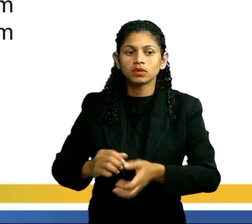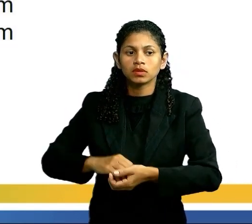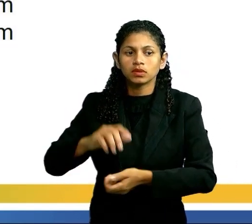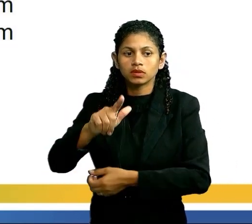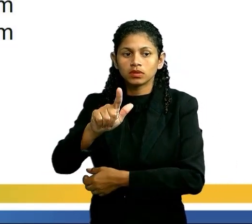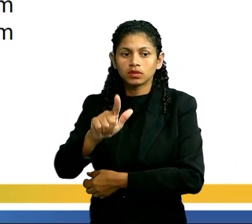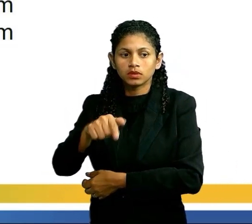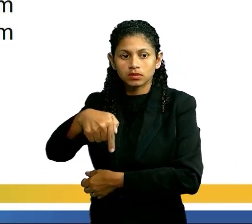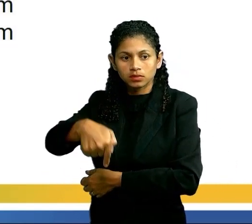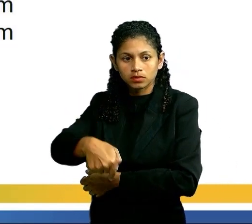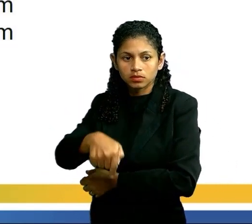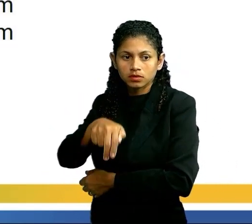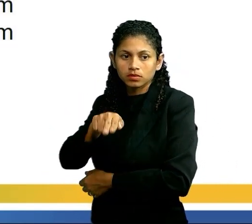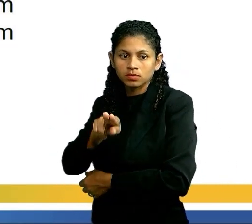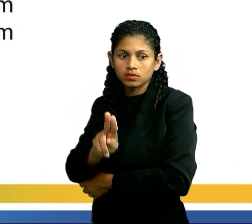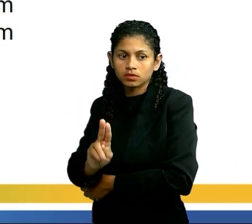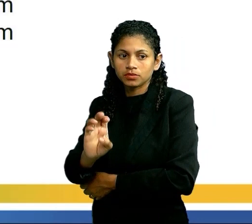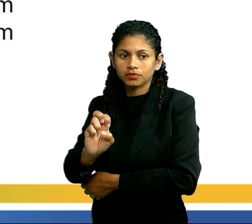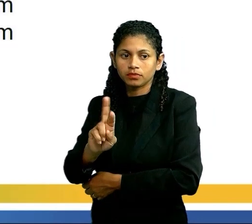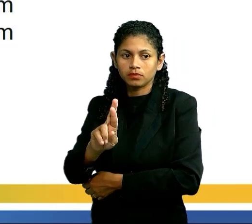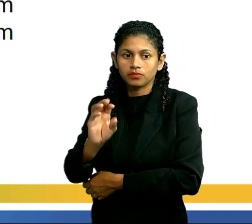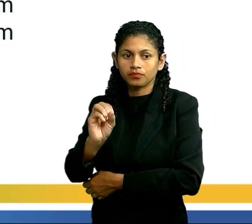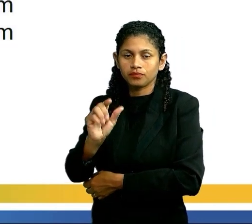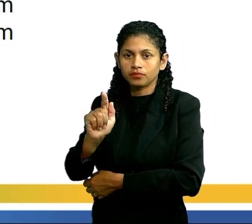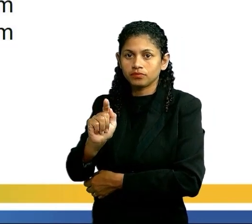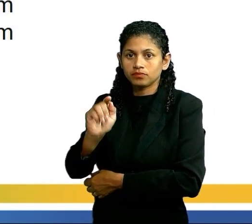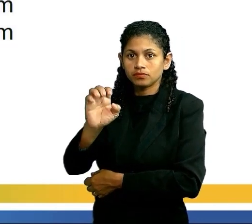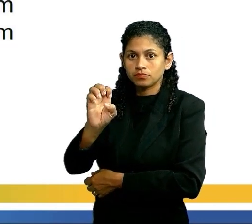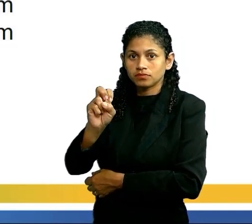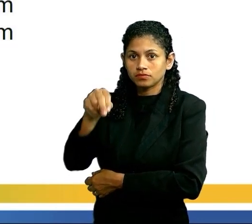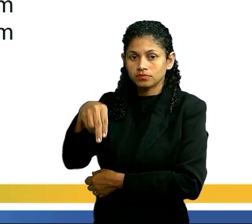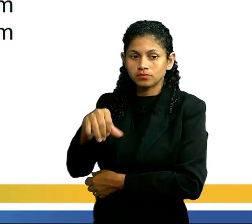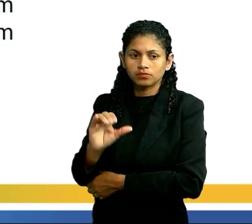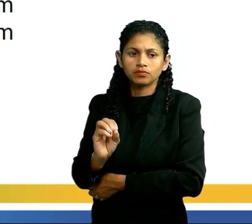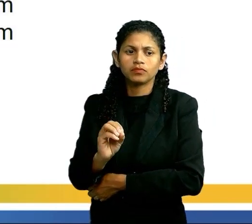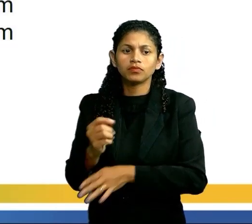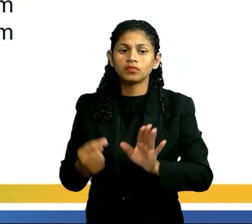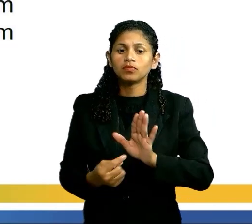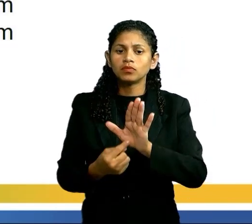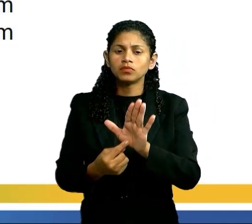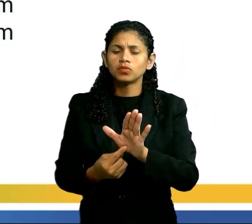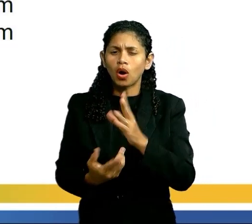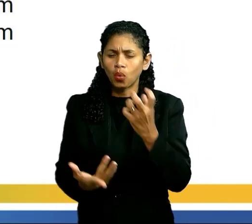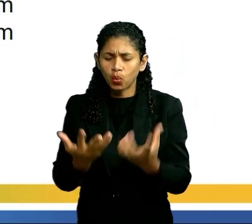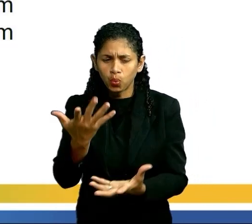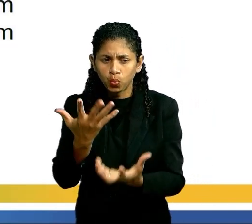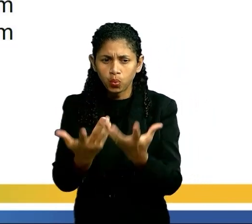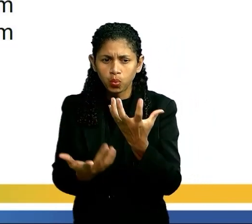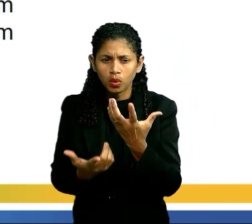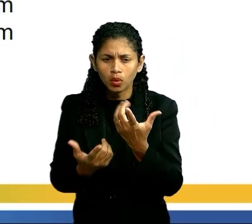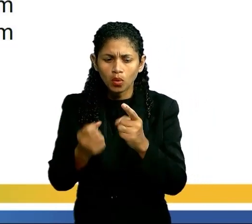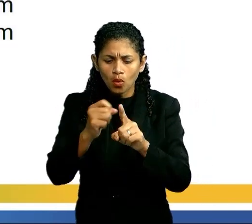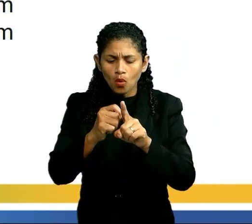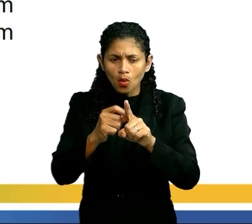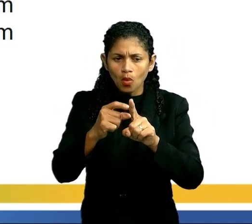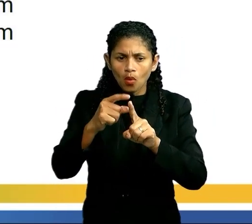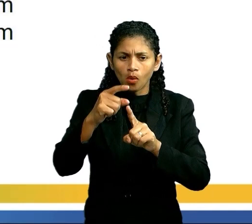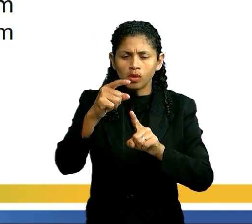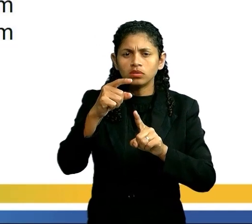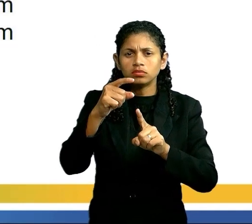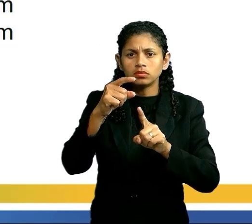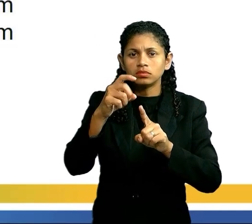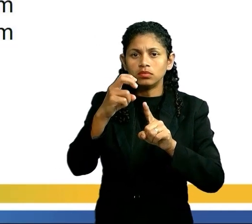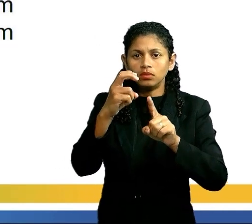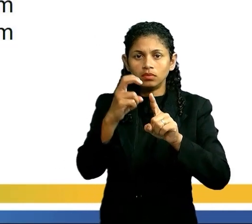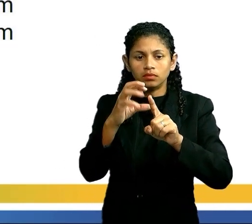insolúvel da matéria orgânica modificada por ações geológicas, a temperatura entre 50 e 80 graus